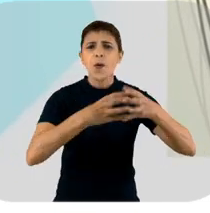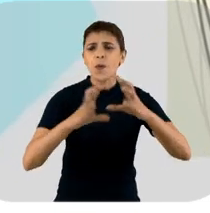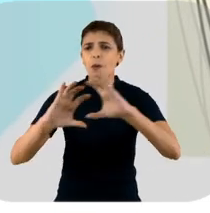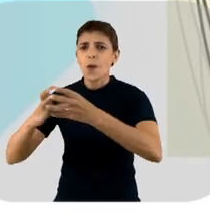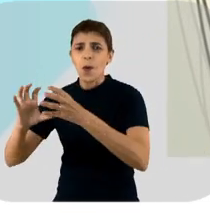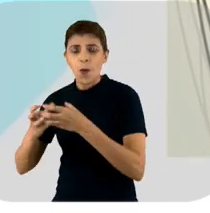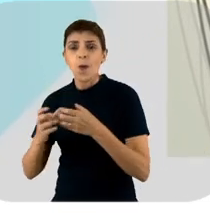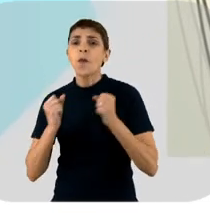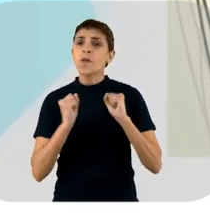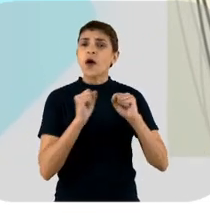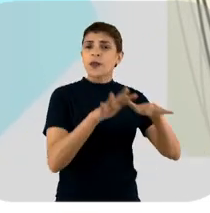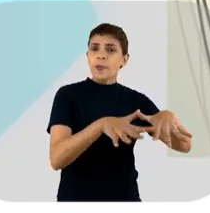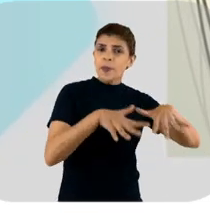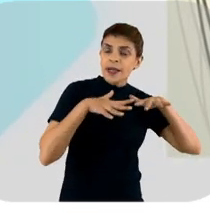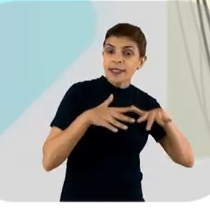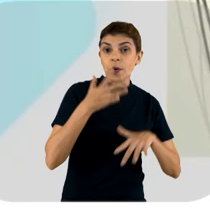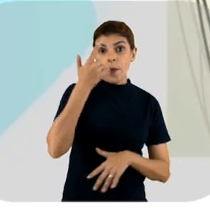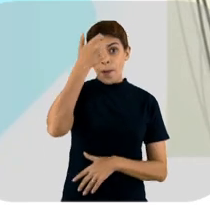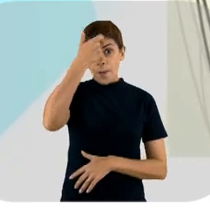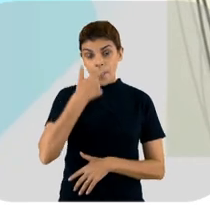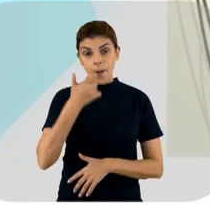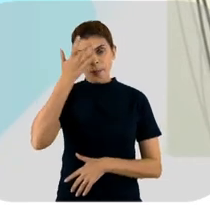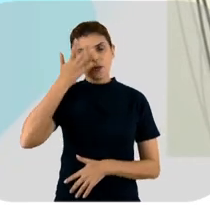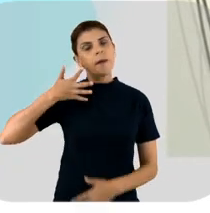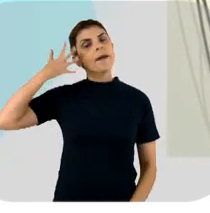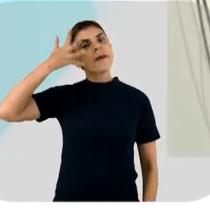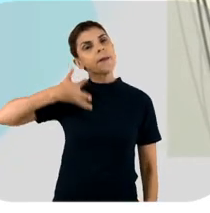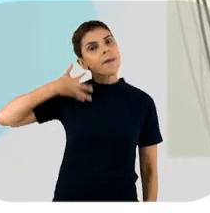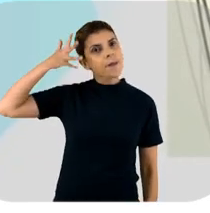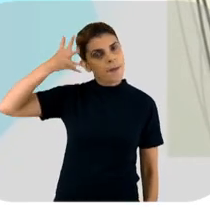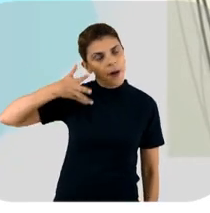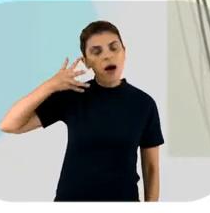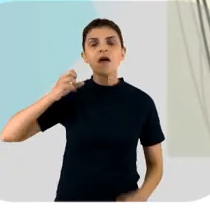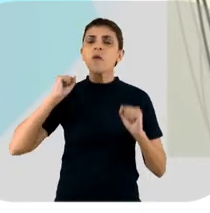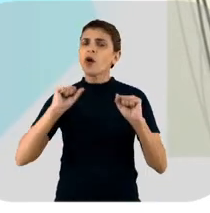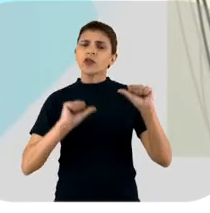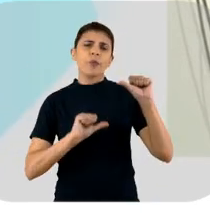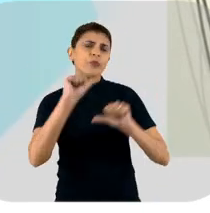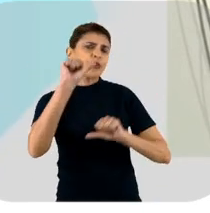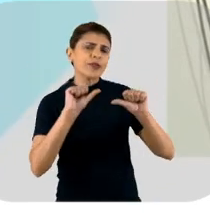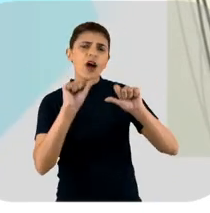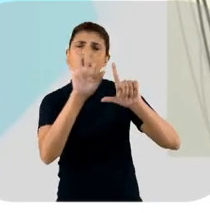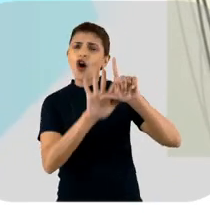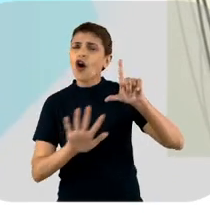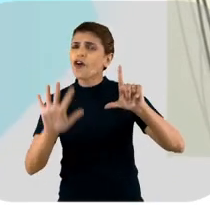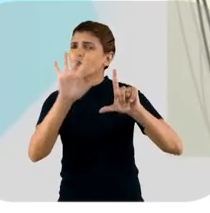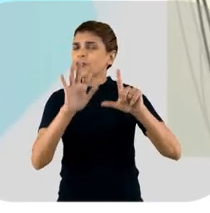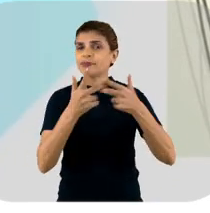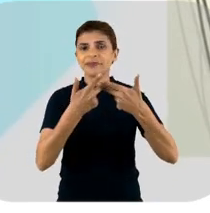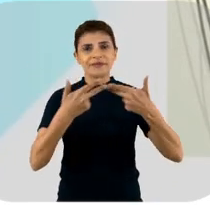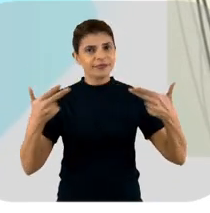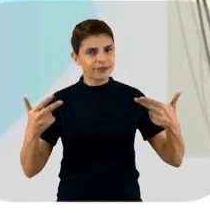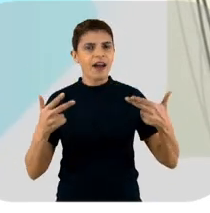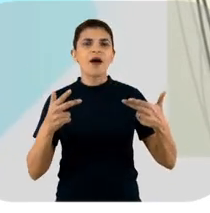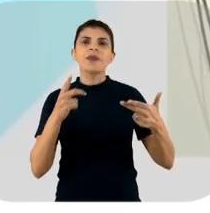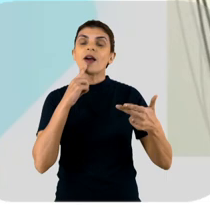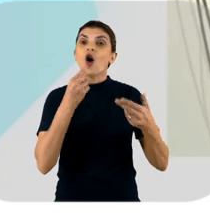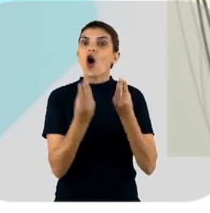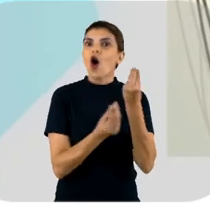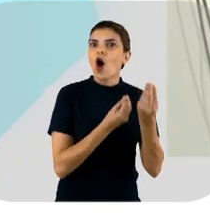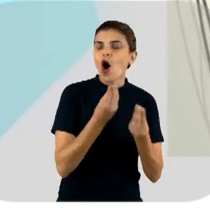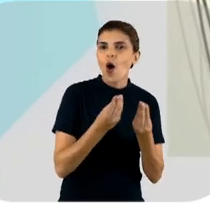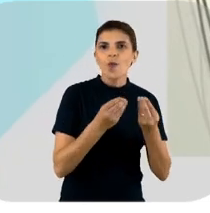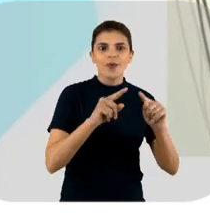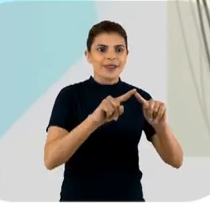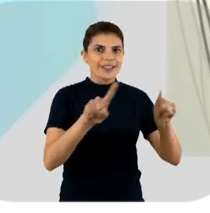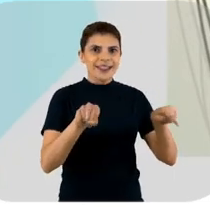pequenos grupos, em plenário, uma pessoa falando para todos. Você pode mudar muito a configuração do conceito de